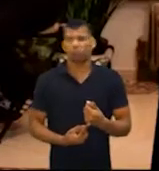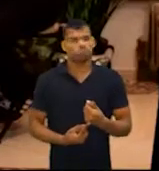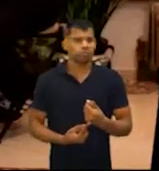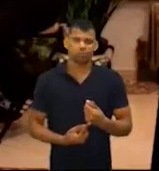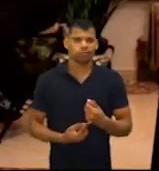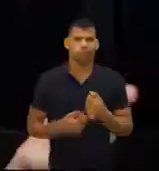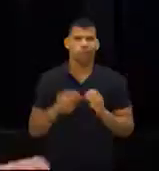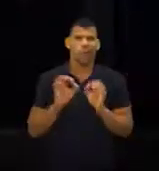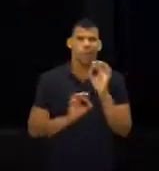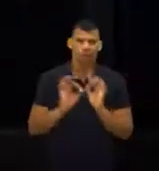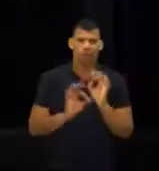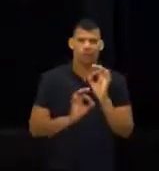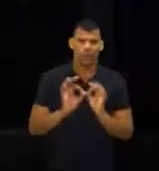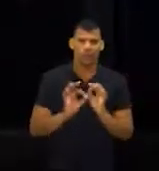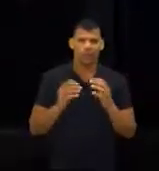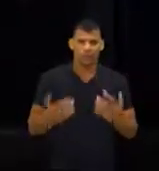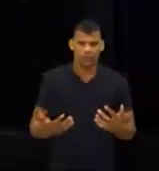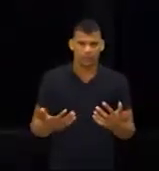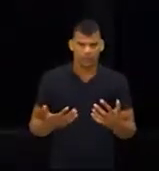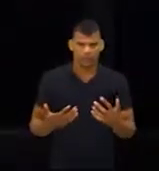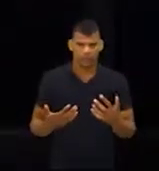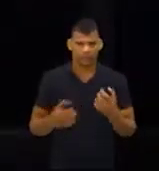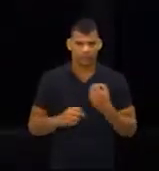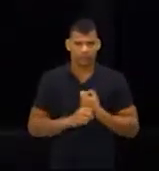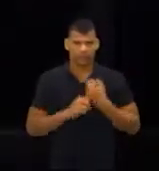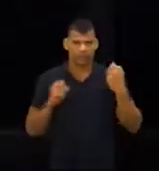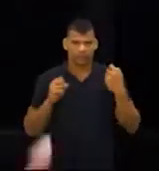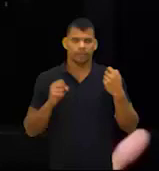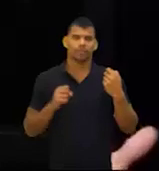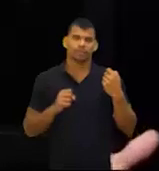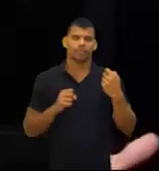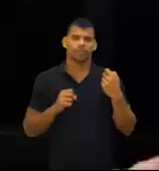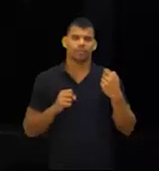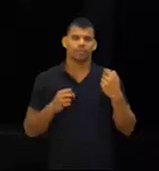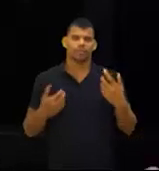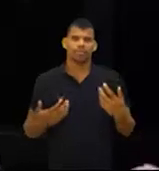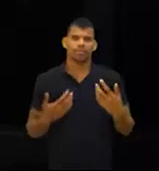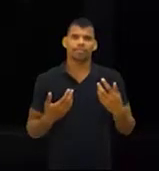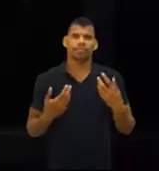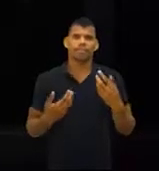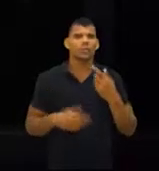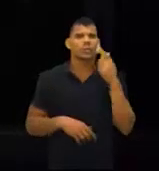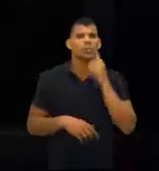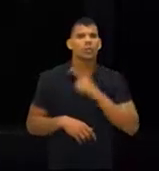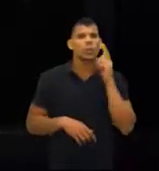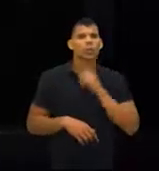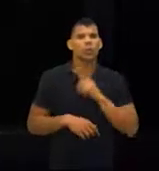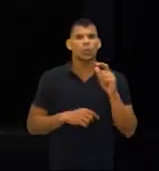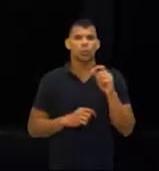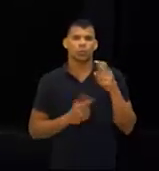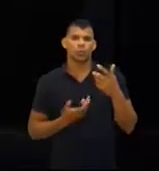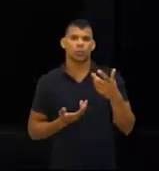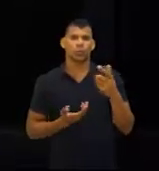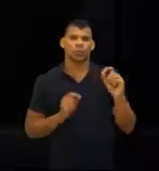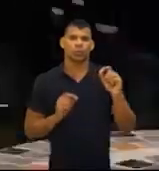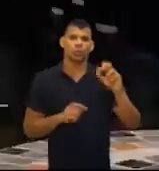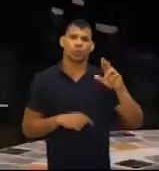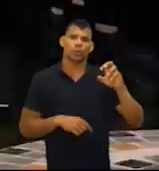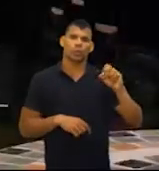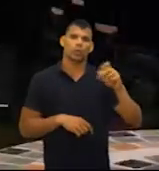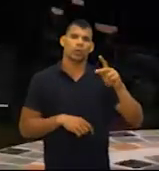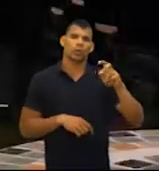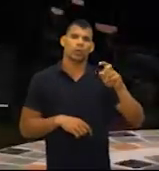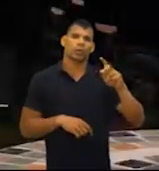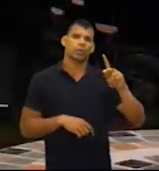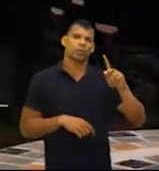num festival só. E fica muito difícil organizar um festival assim, nesse ecletismo, de qualquer forma, para ter